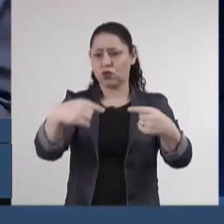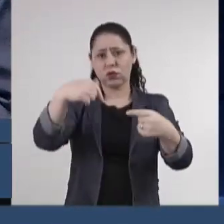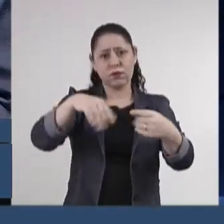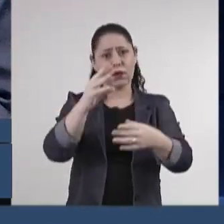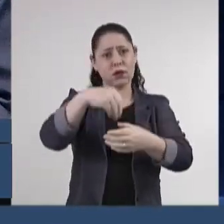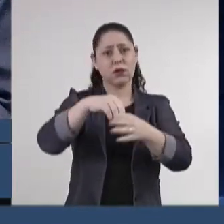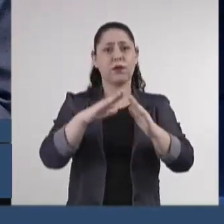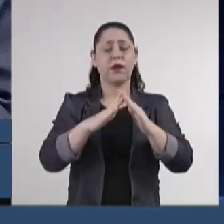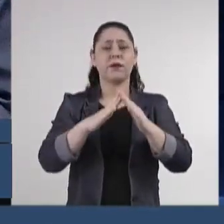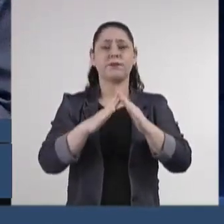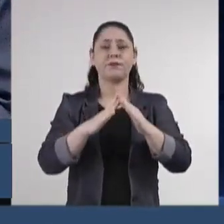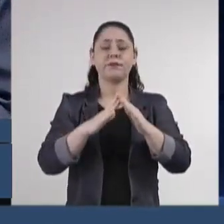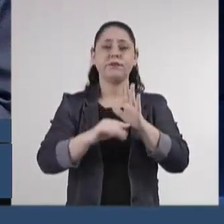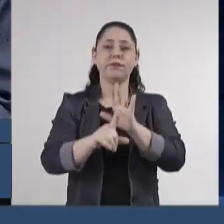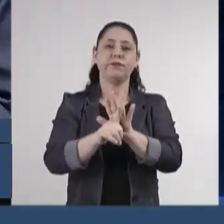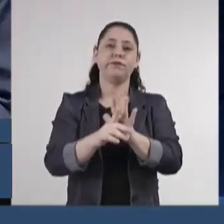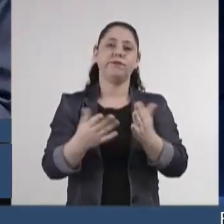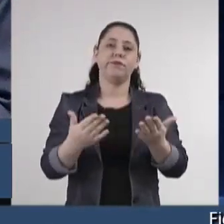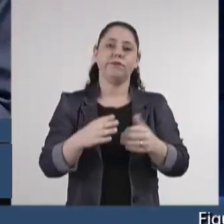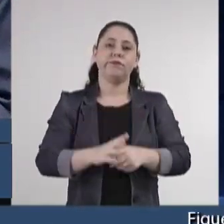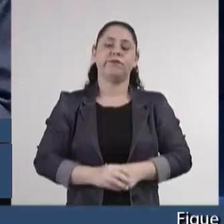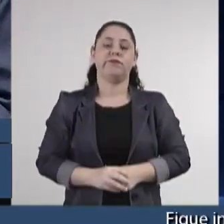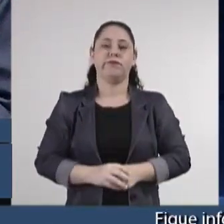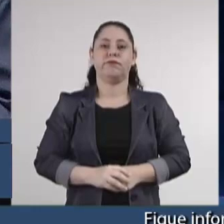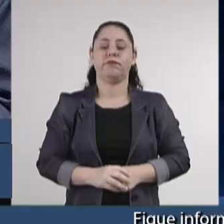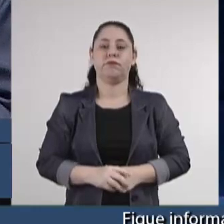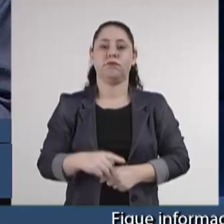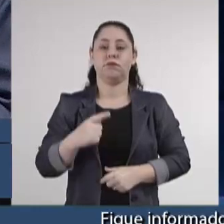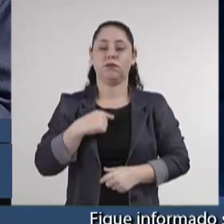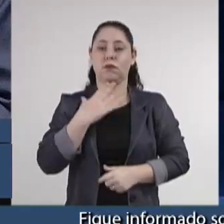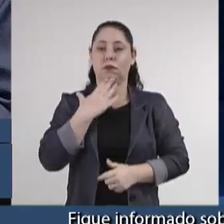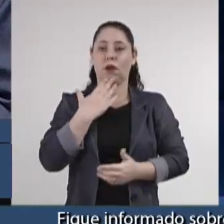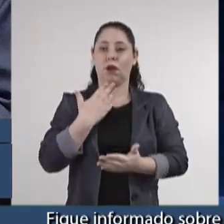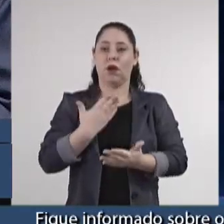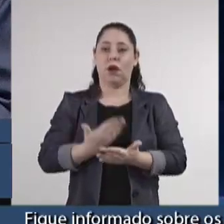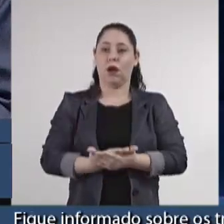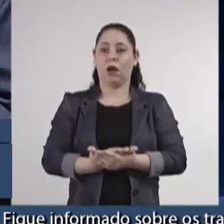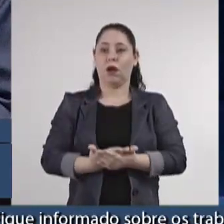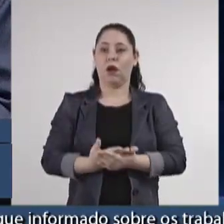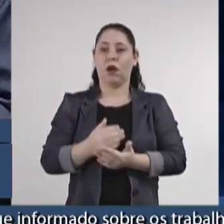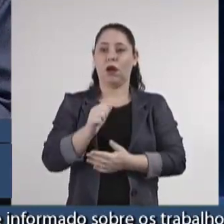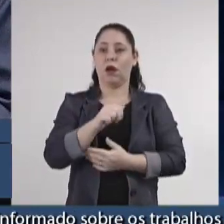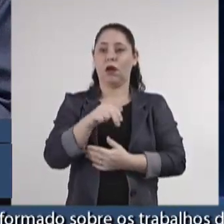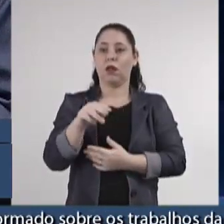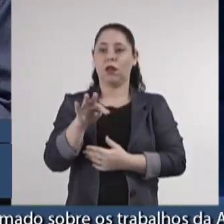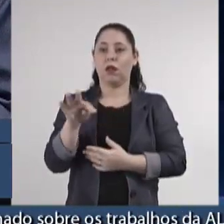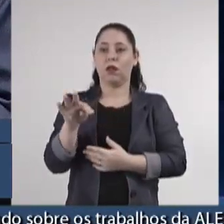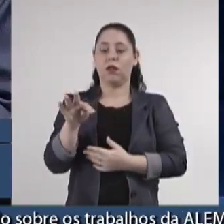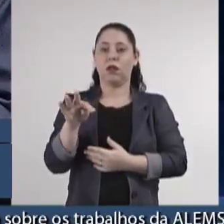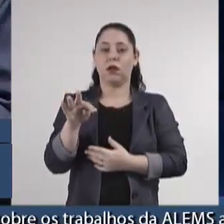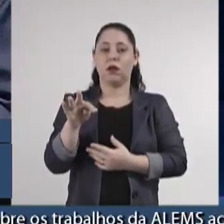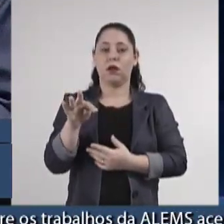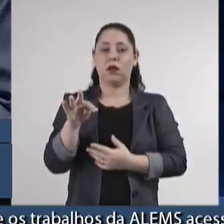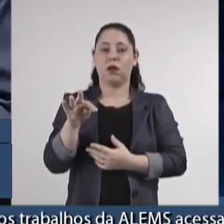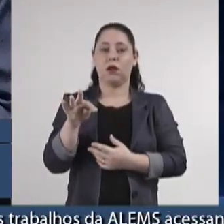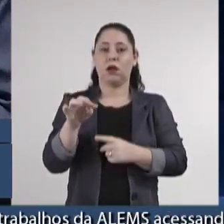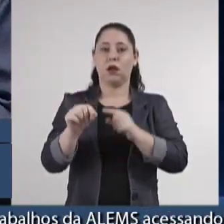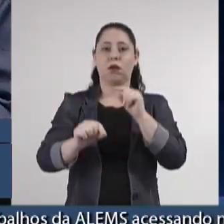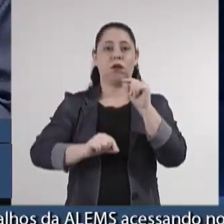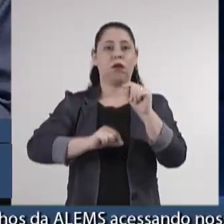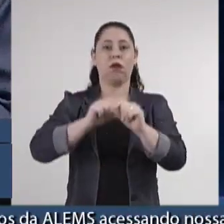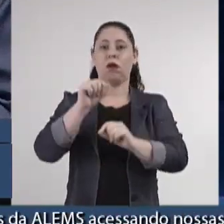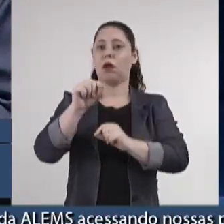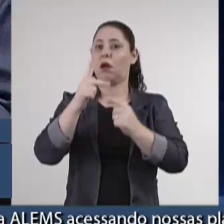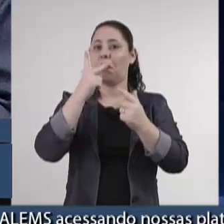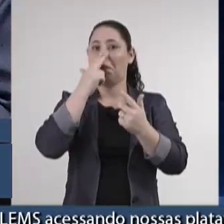na casa. E eu me espanta a NTT de 4. Me